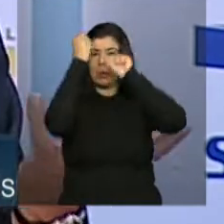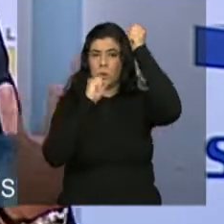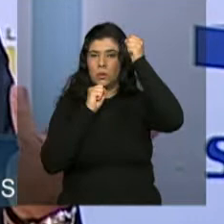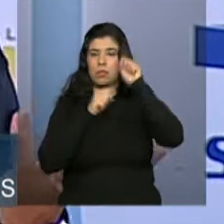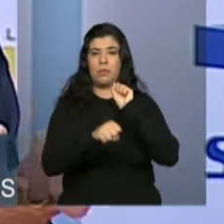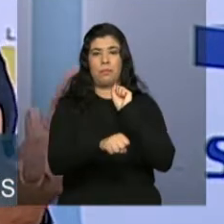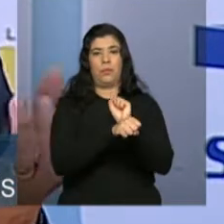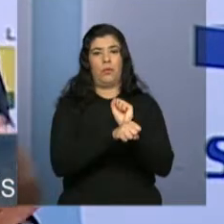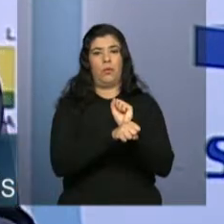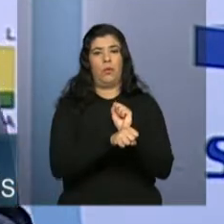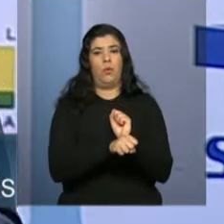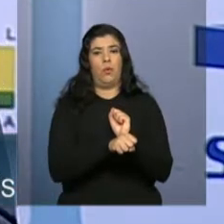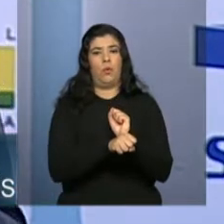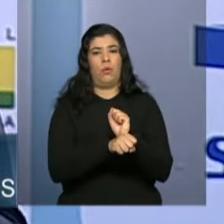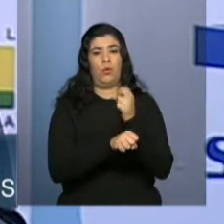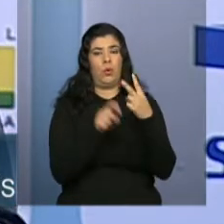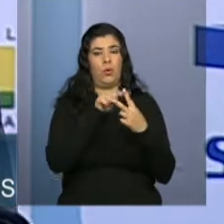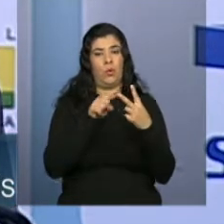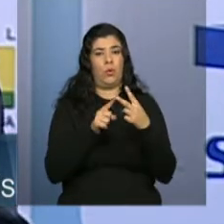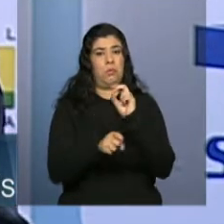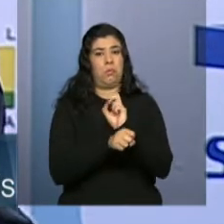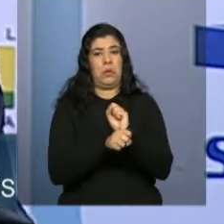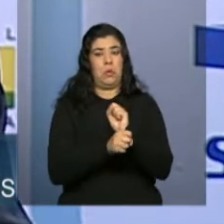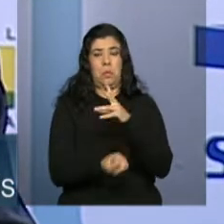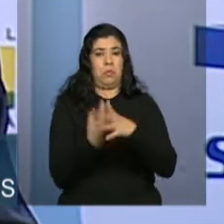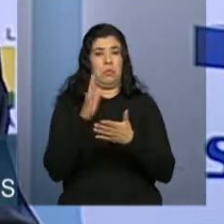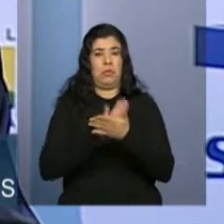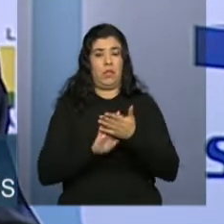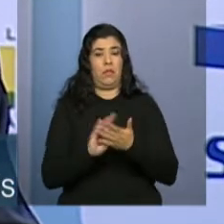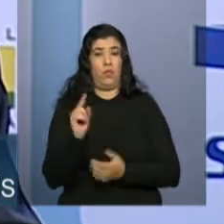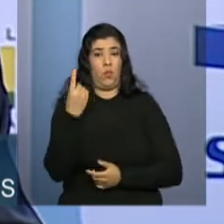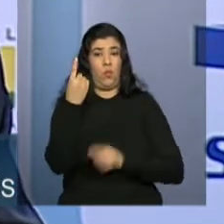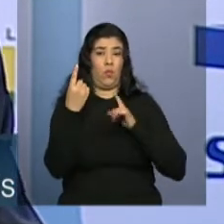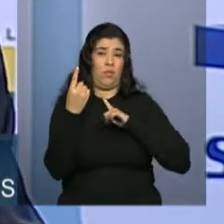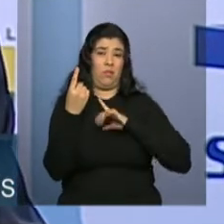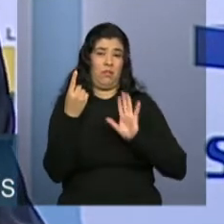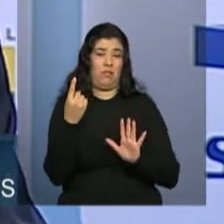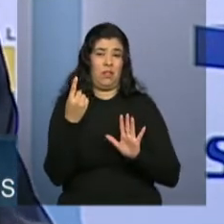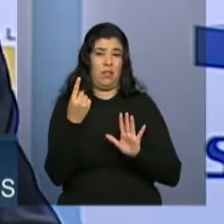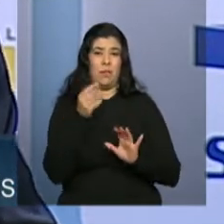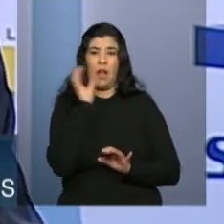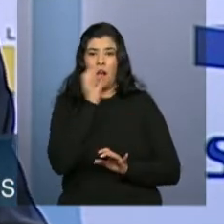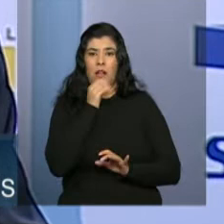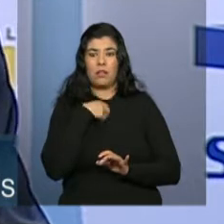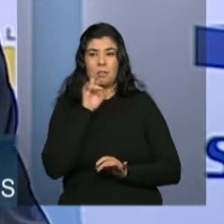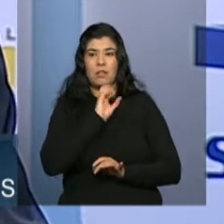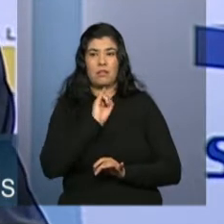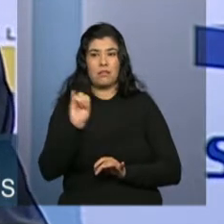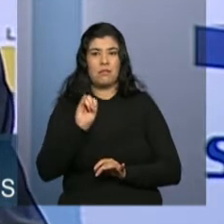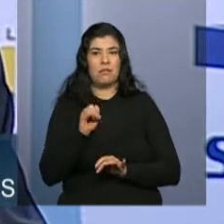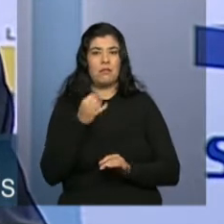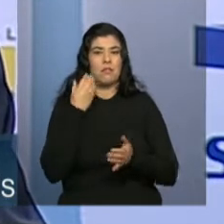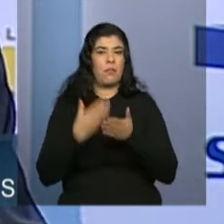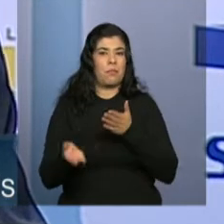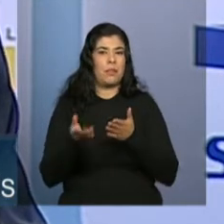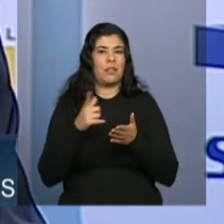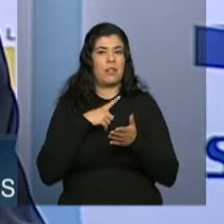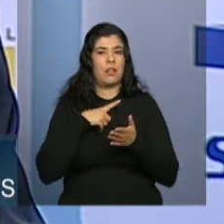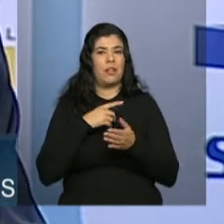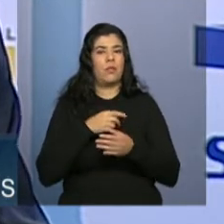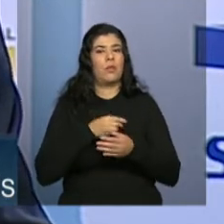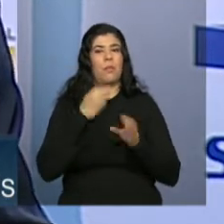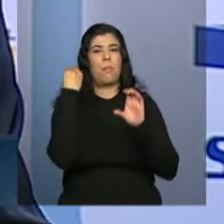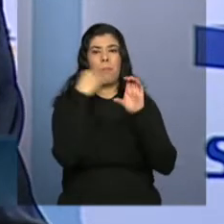de fabricar só ficou um na então isso agora vai ser percebido mais rapidamente quando por acaso ocorrer pelo por